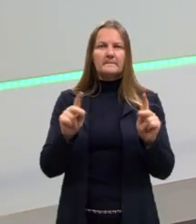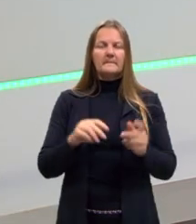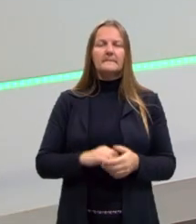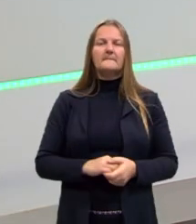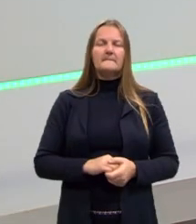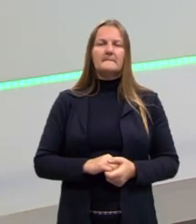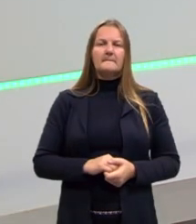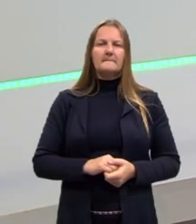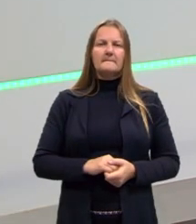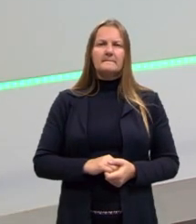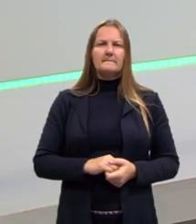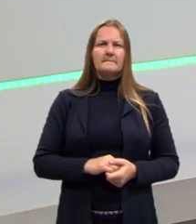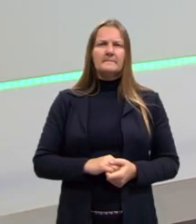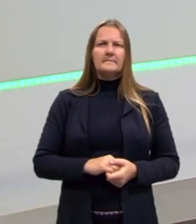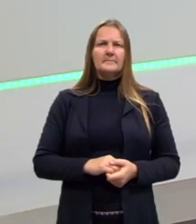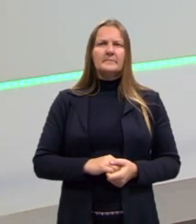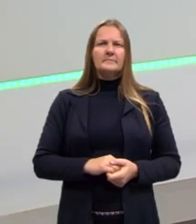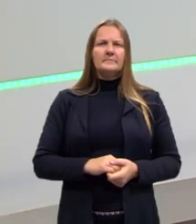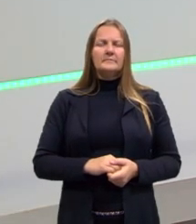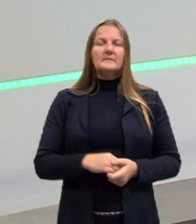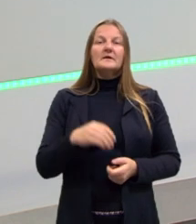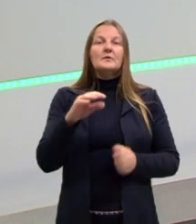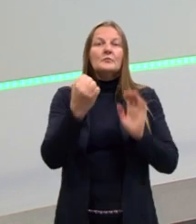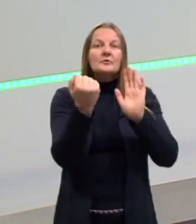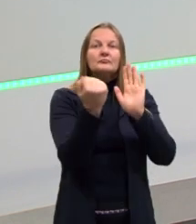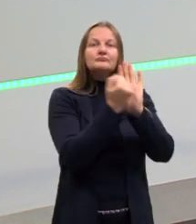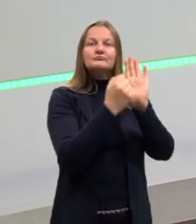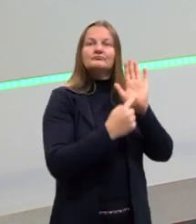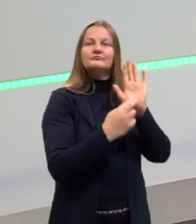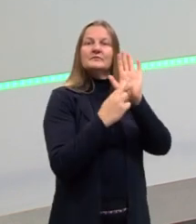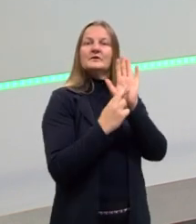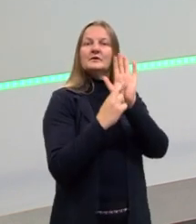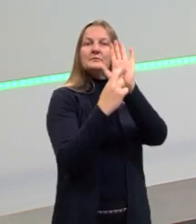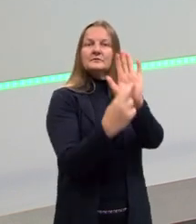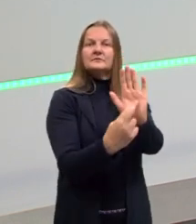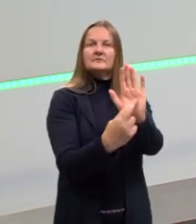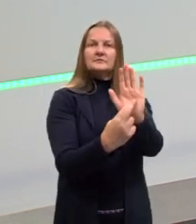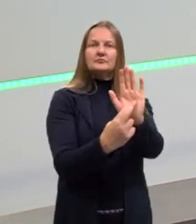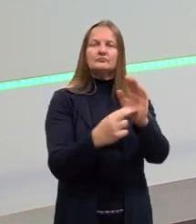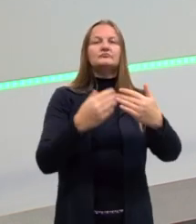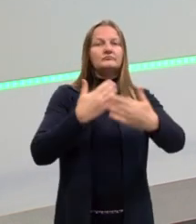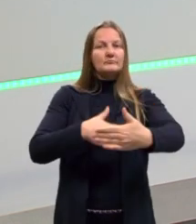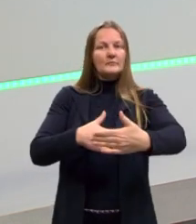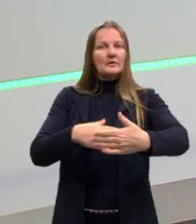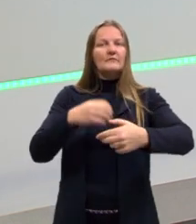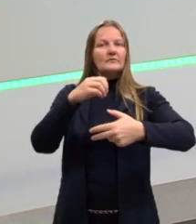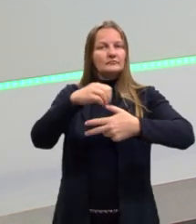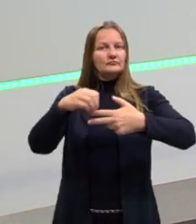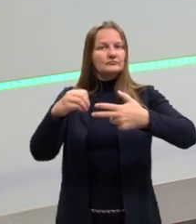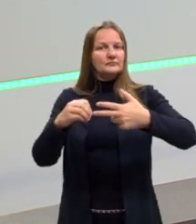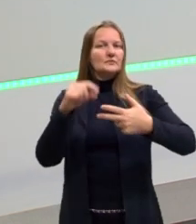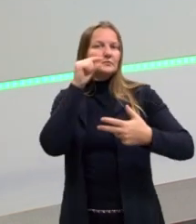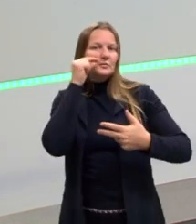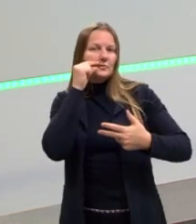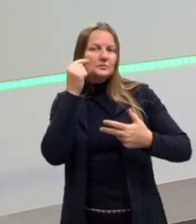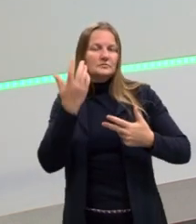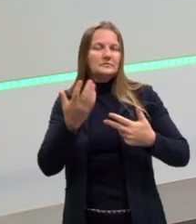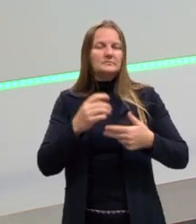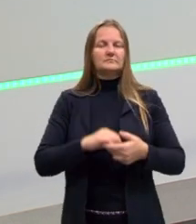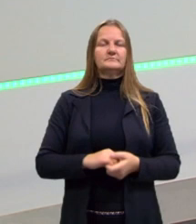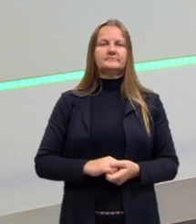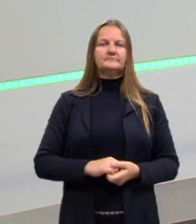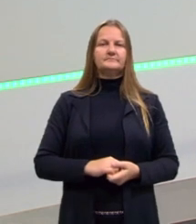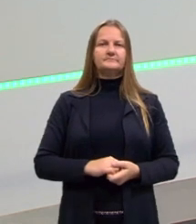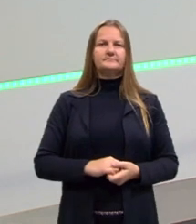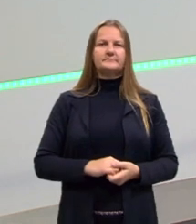assim muitas vezes que ela é simbolizada representada Nas questões de vestibular ou